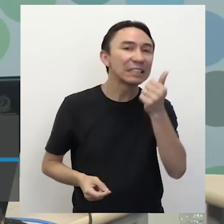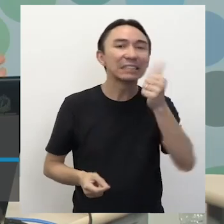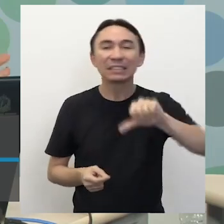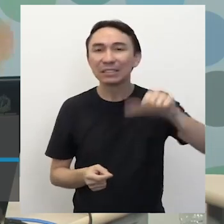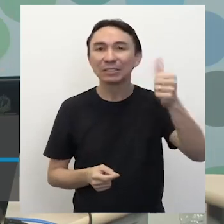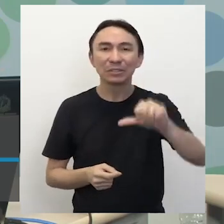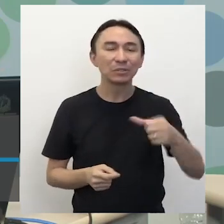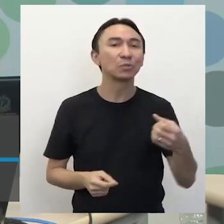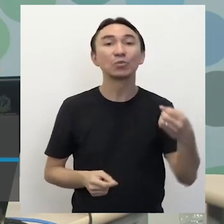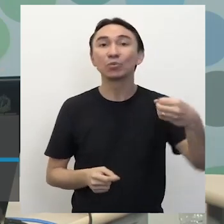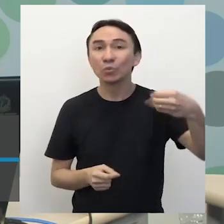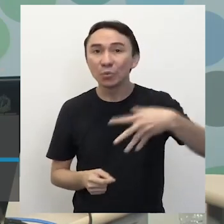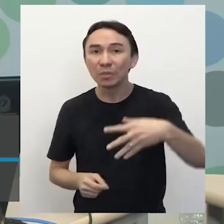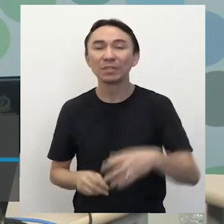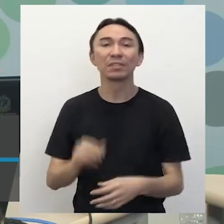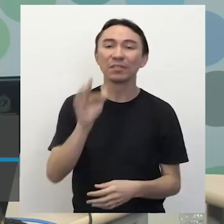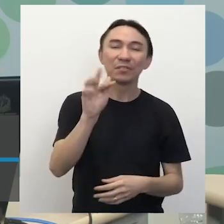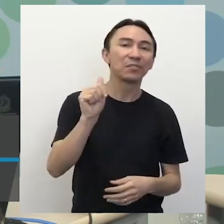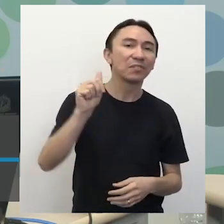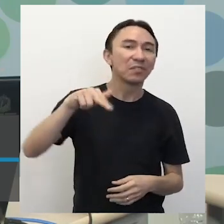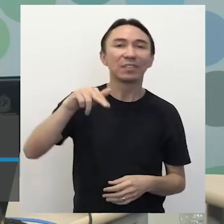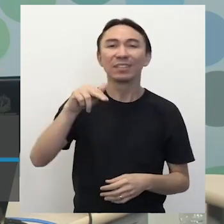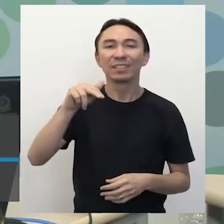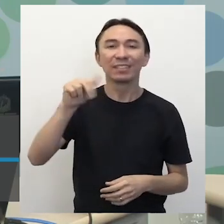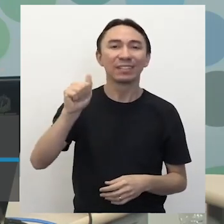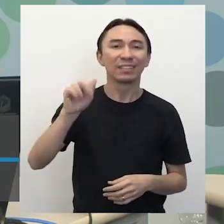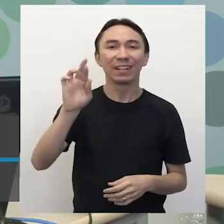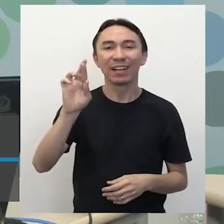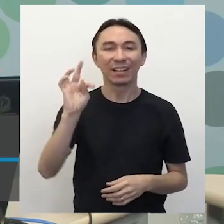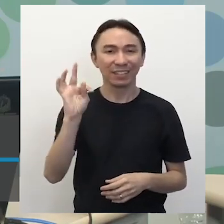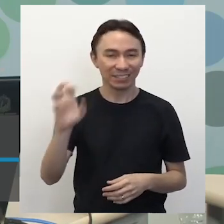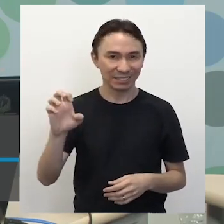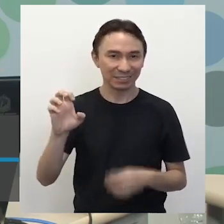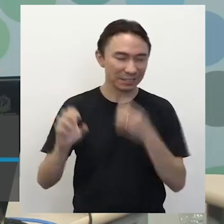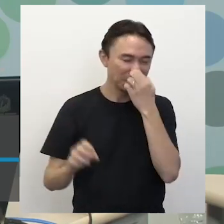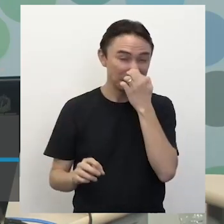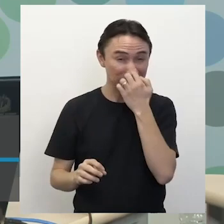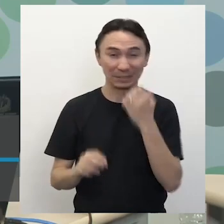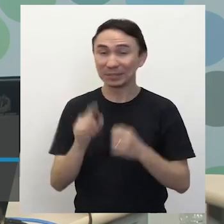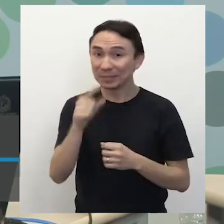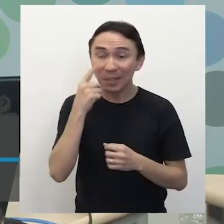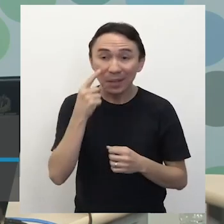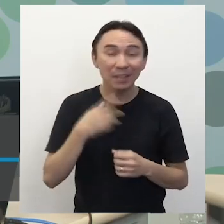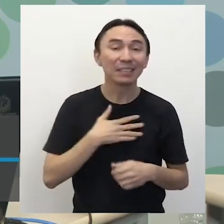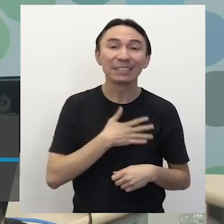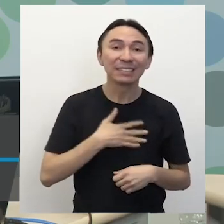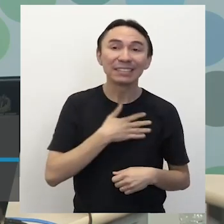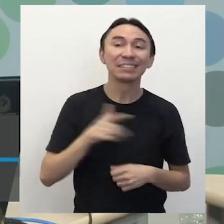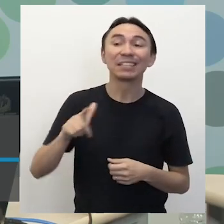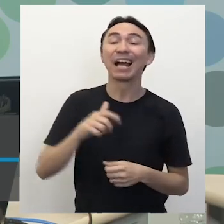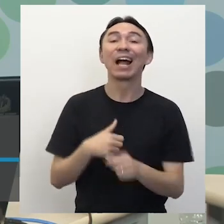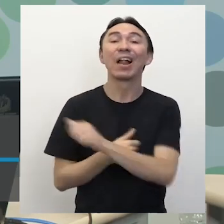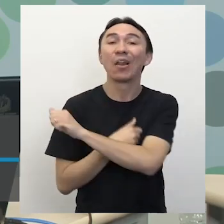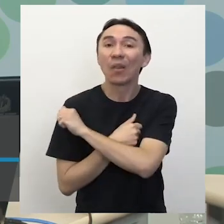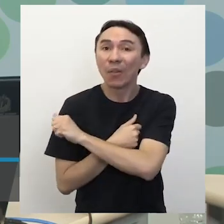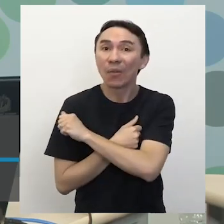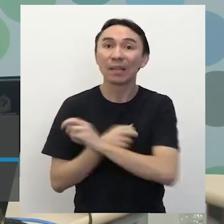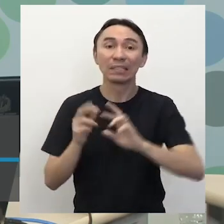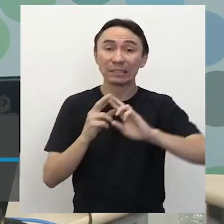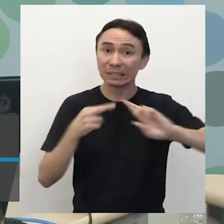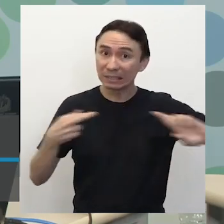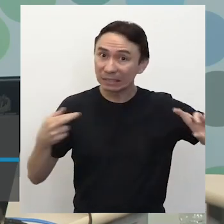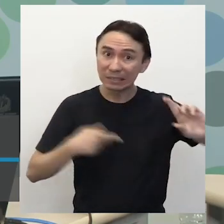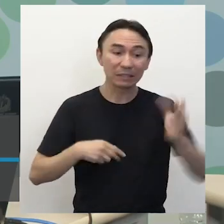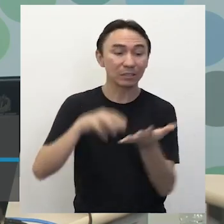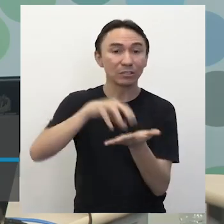duas fanarts. E, Mauro, eu estou muito empolgada, porque são de duas alunas da rede estadual que estão acompanhando o Centro de Mídias desde